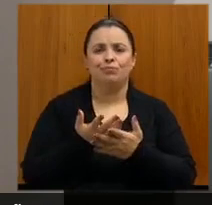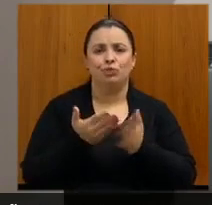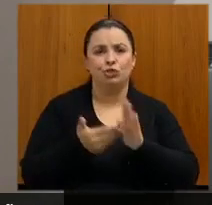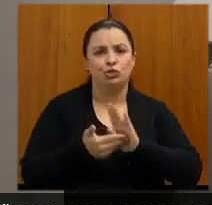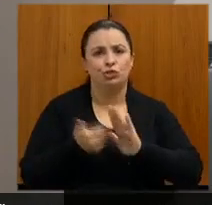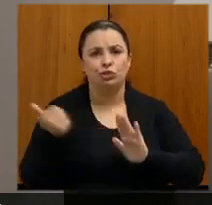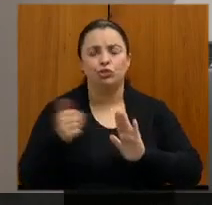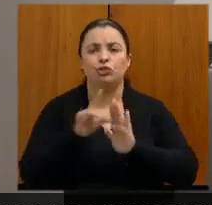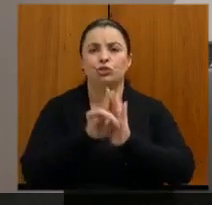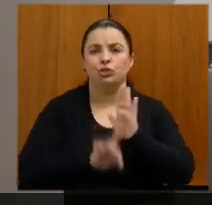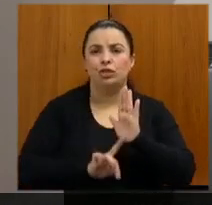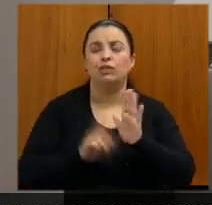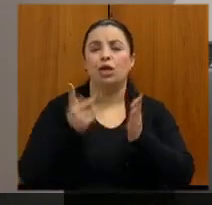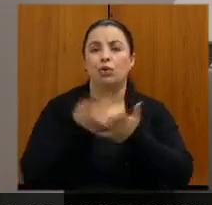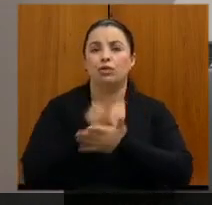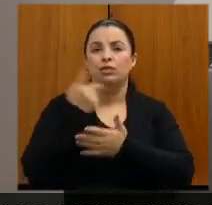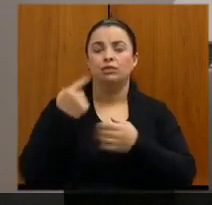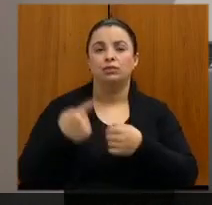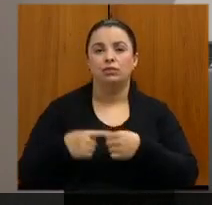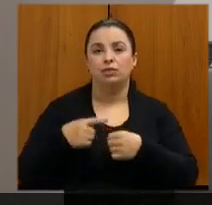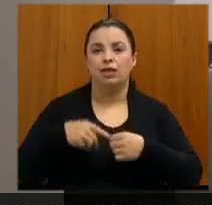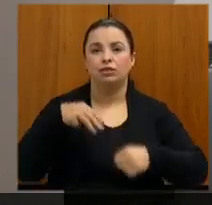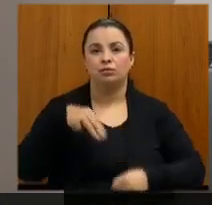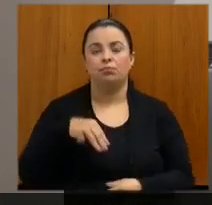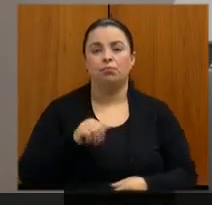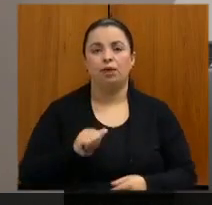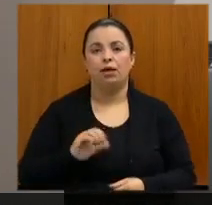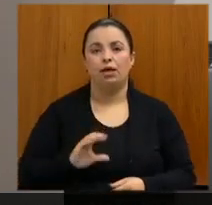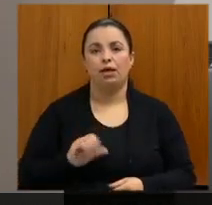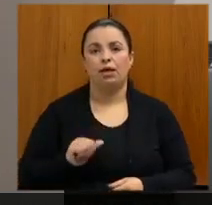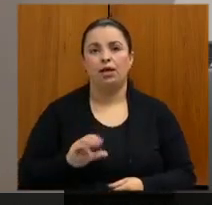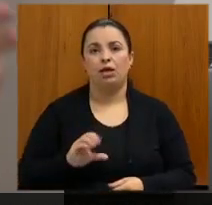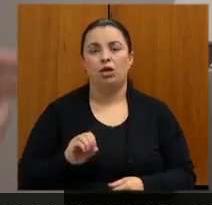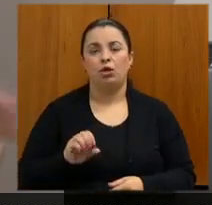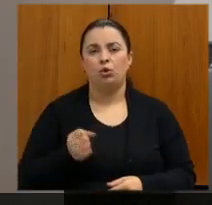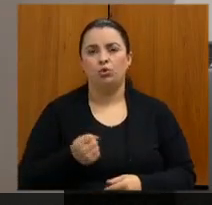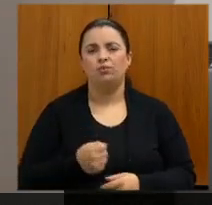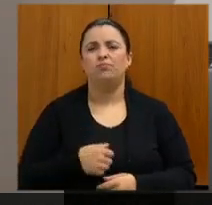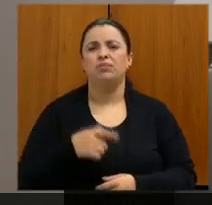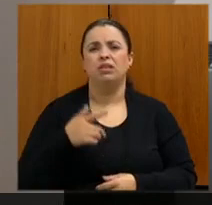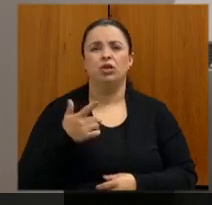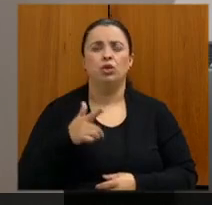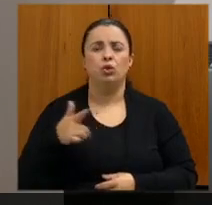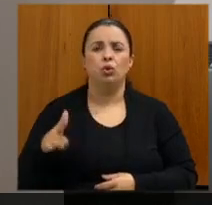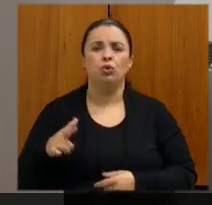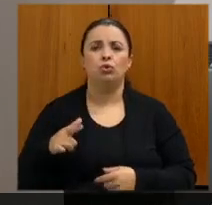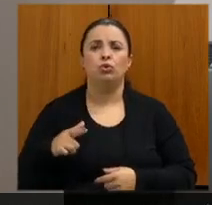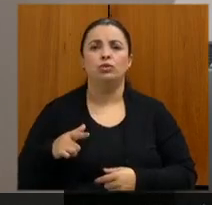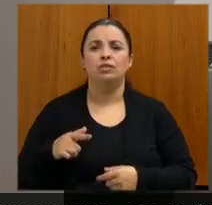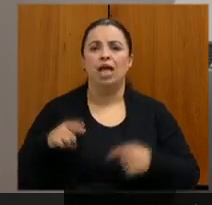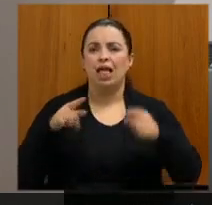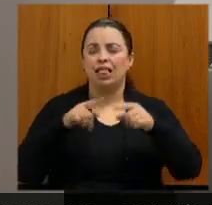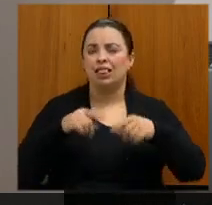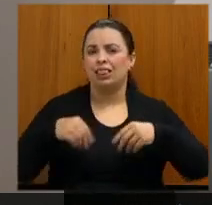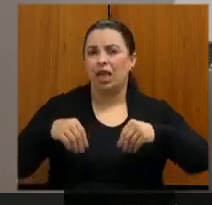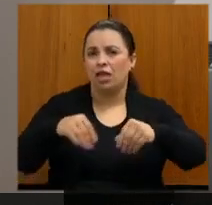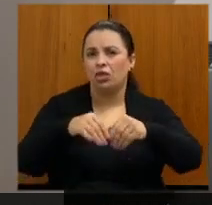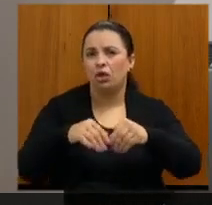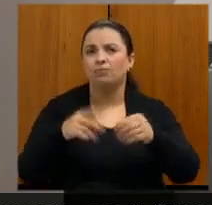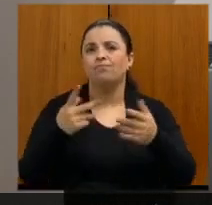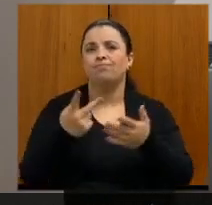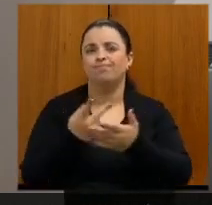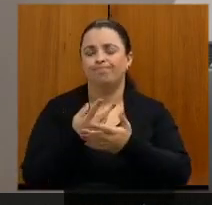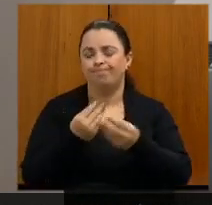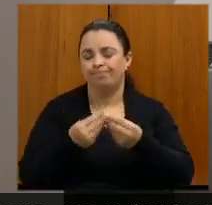cometidas em Macacos né E tantas e tantos outros territórios atingidos aí pela mineração